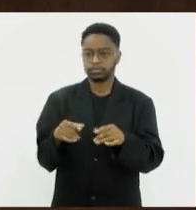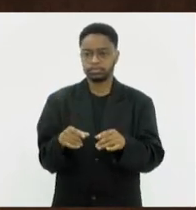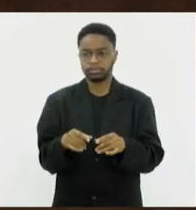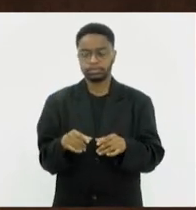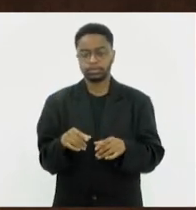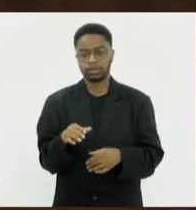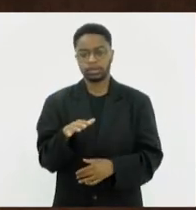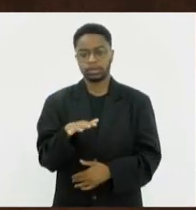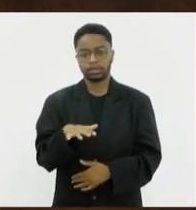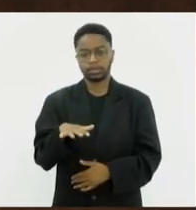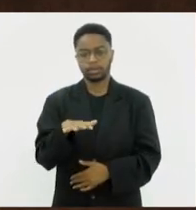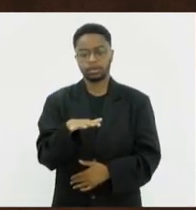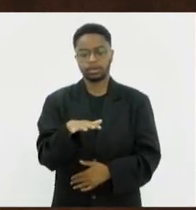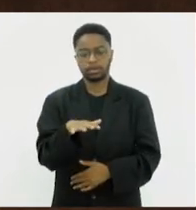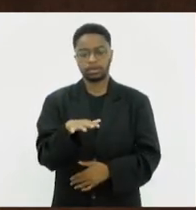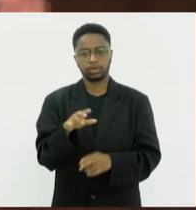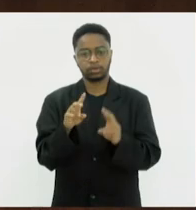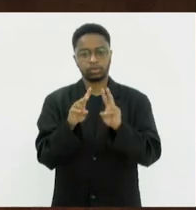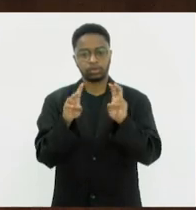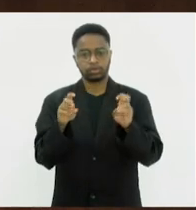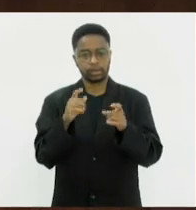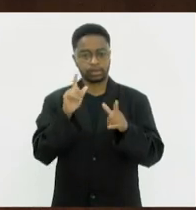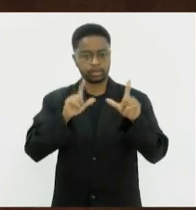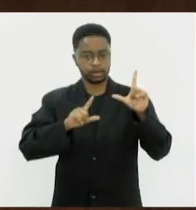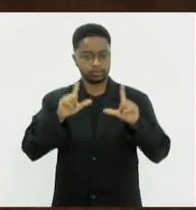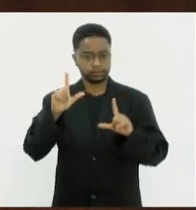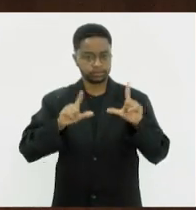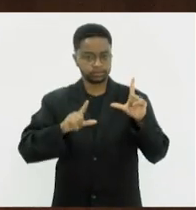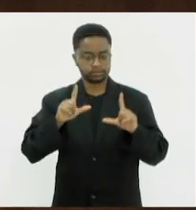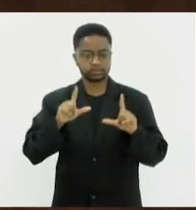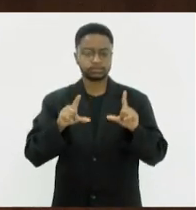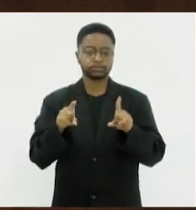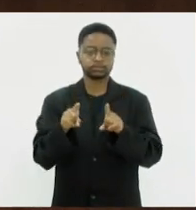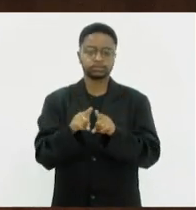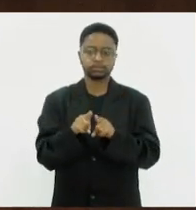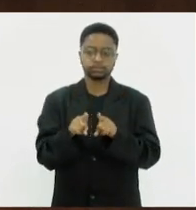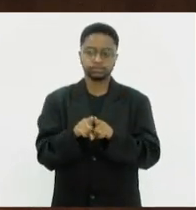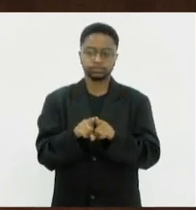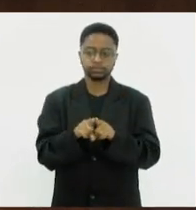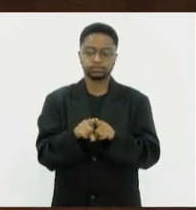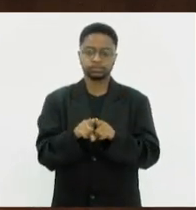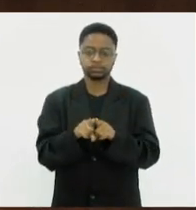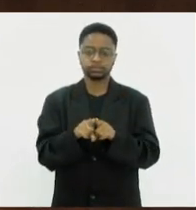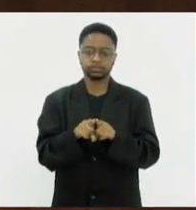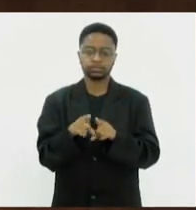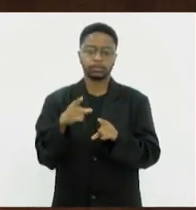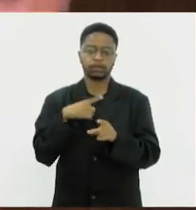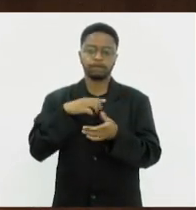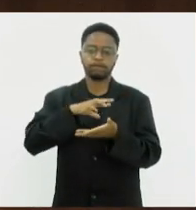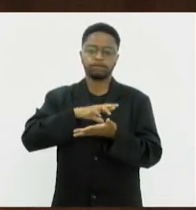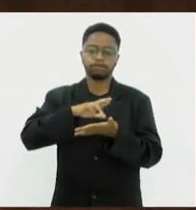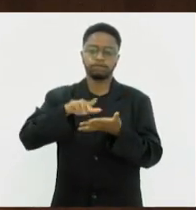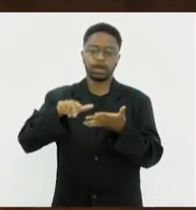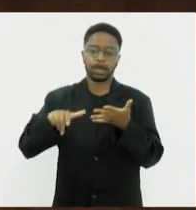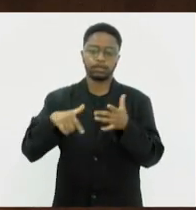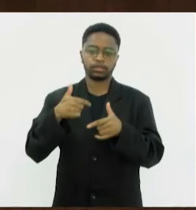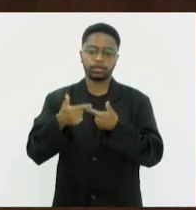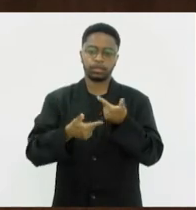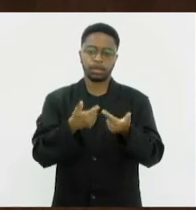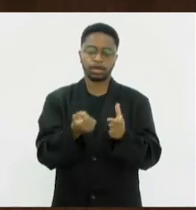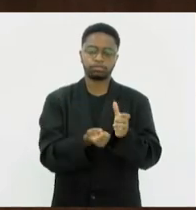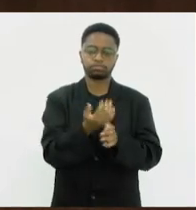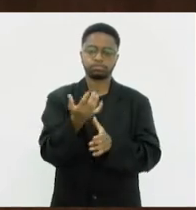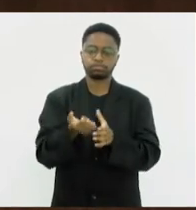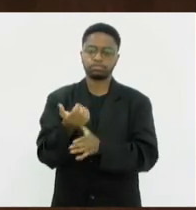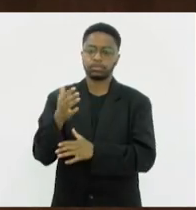na questão de televisão e que gera vários e vários empregos na